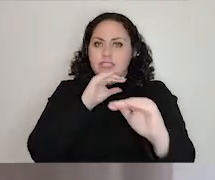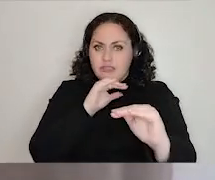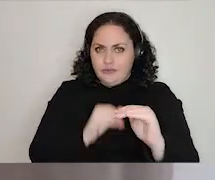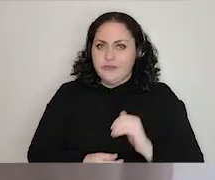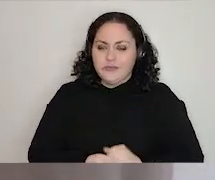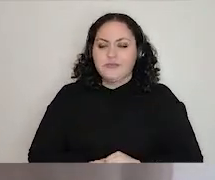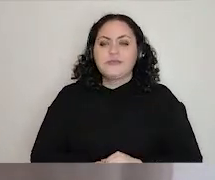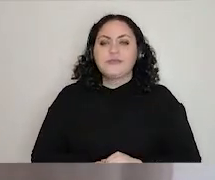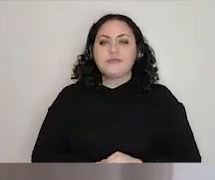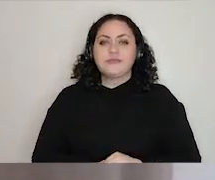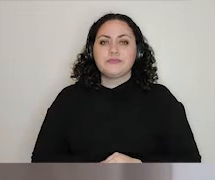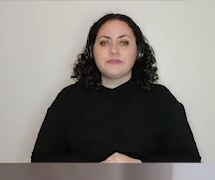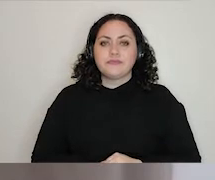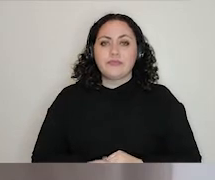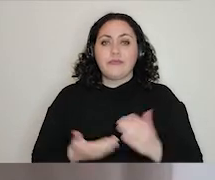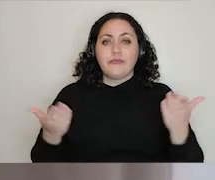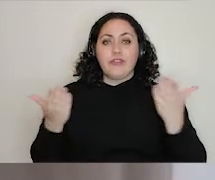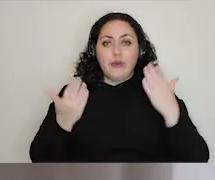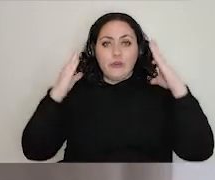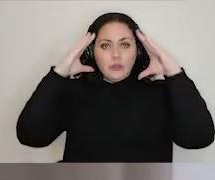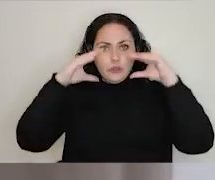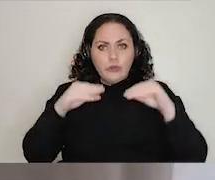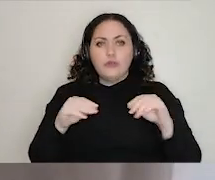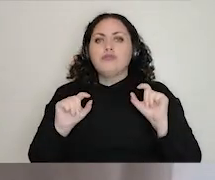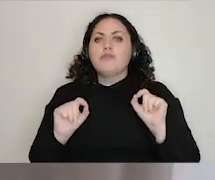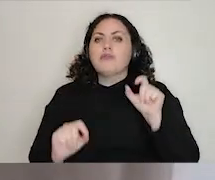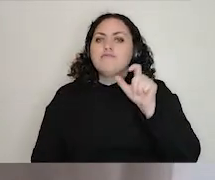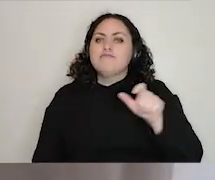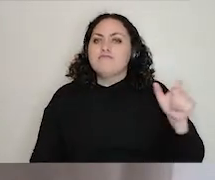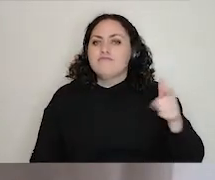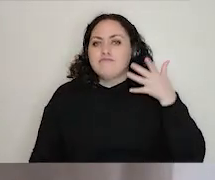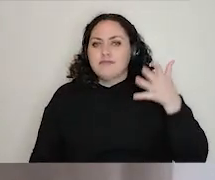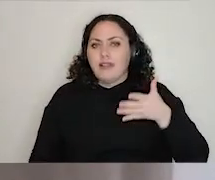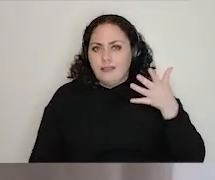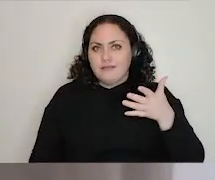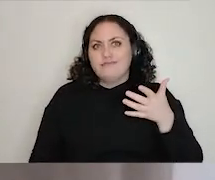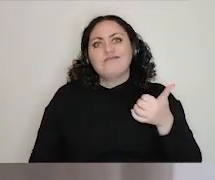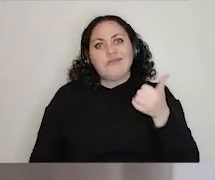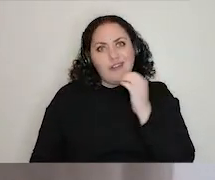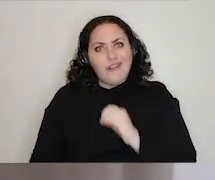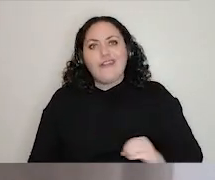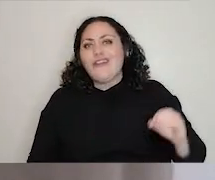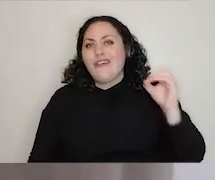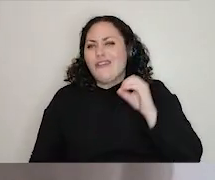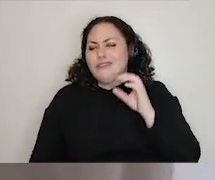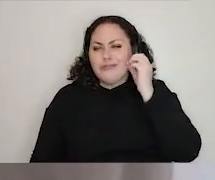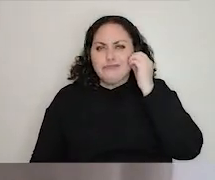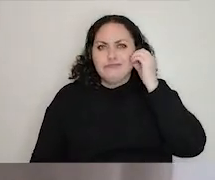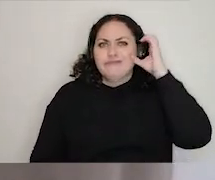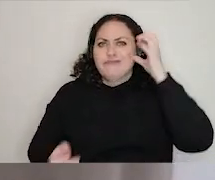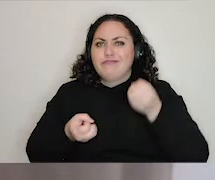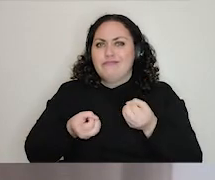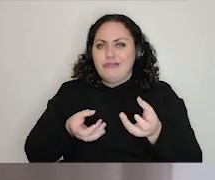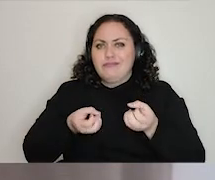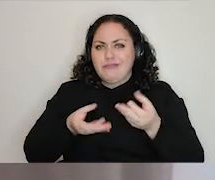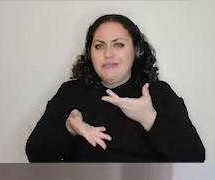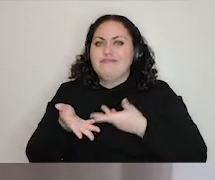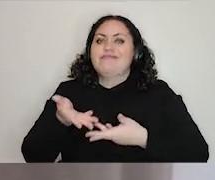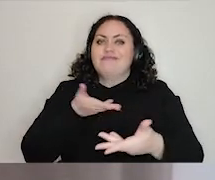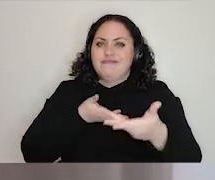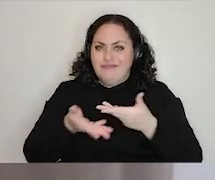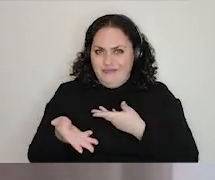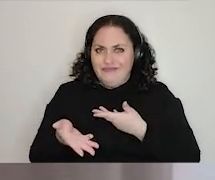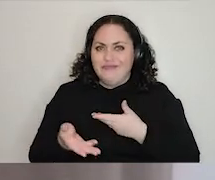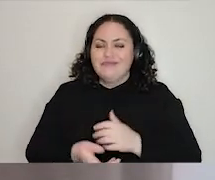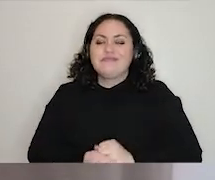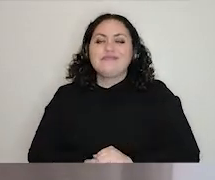estiverem disponíveis. Na noite de hoje, nós teremos 2 palestrantes incríveis que irão compartilhar os seus conhecimentos